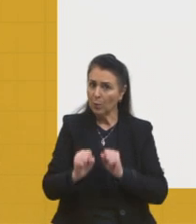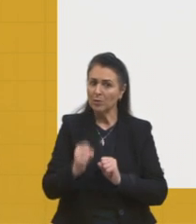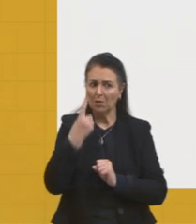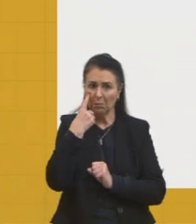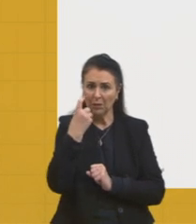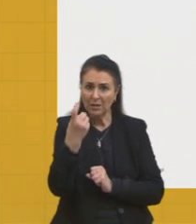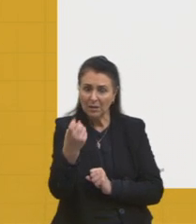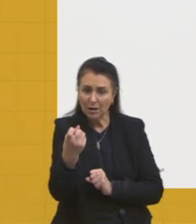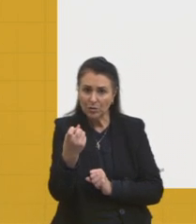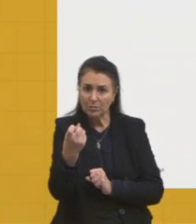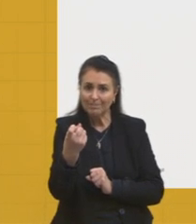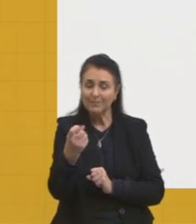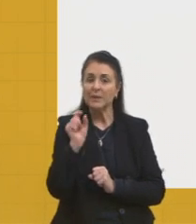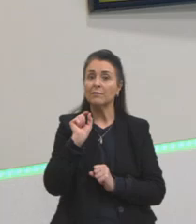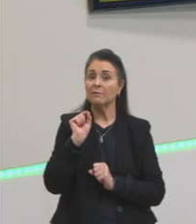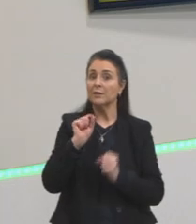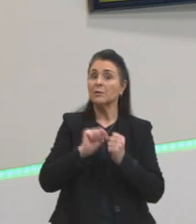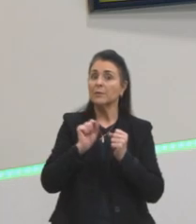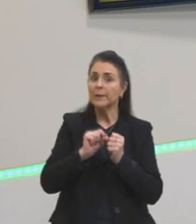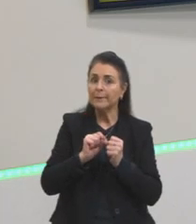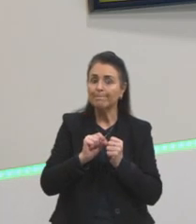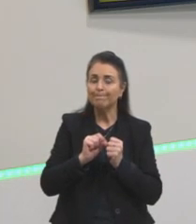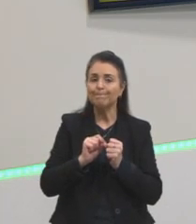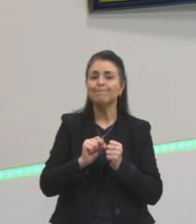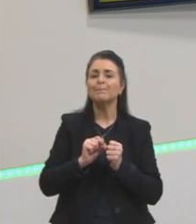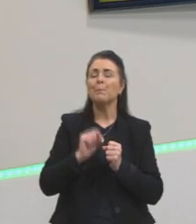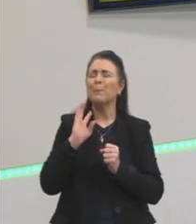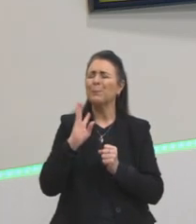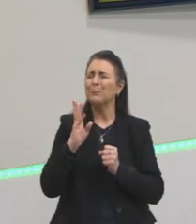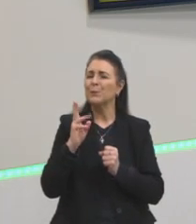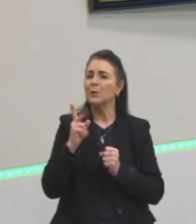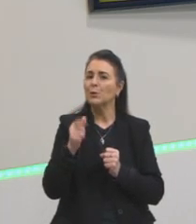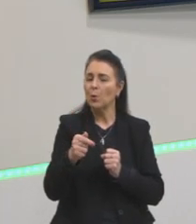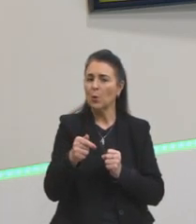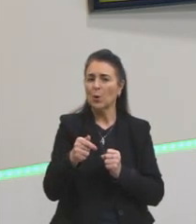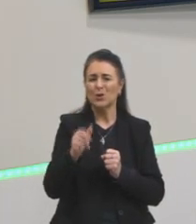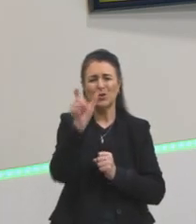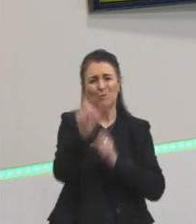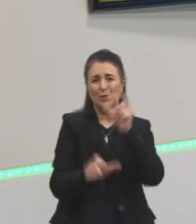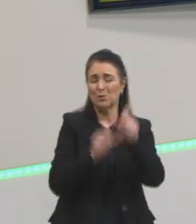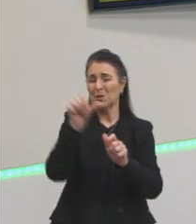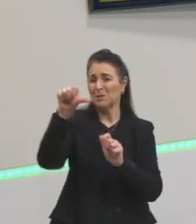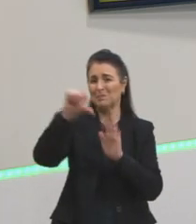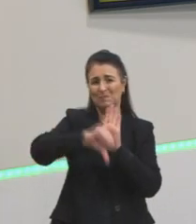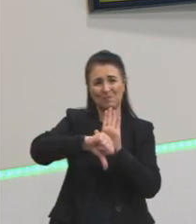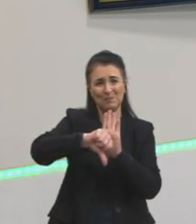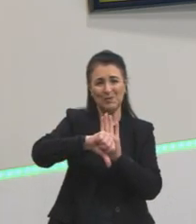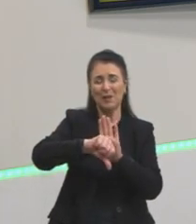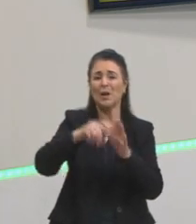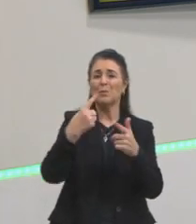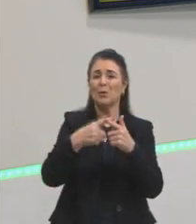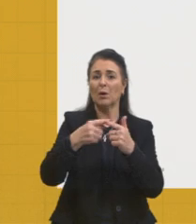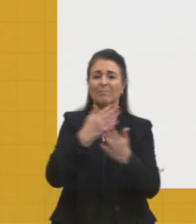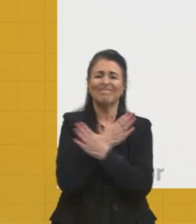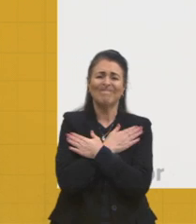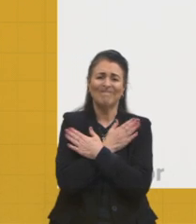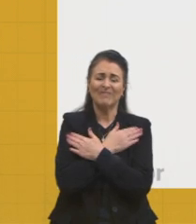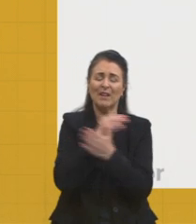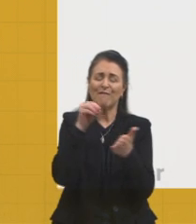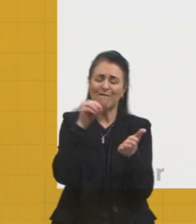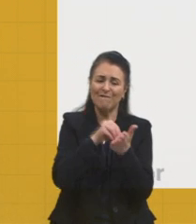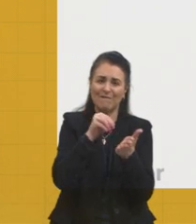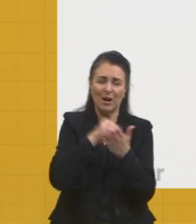coisa interessante acabou atingindo milhões de pessoas na contemporaneidade com a questão do desemprego certo fechando